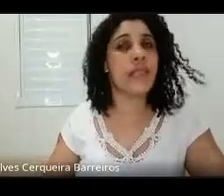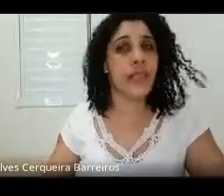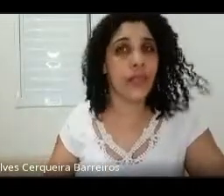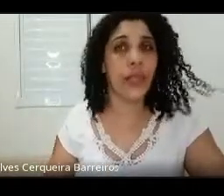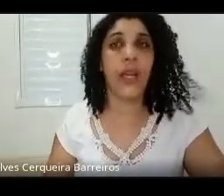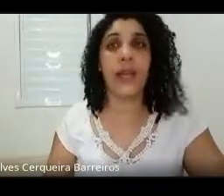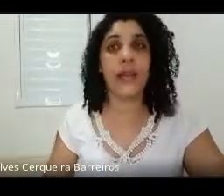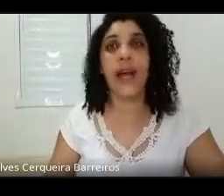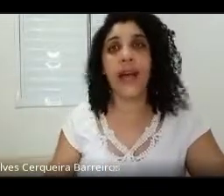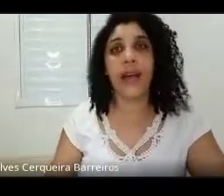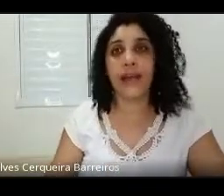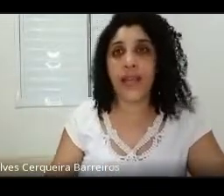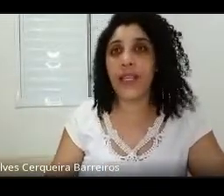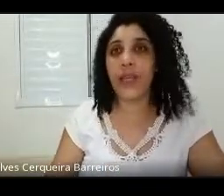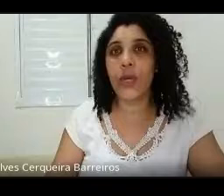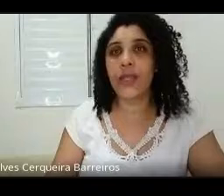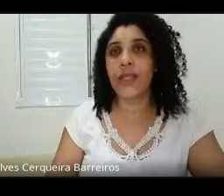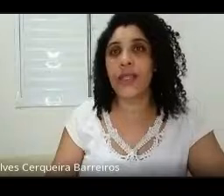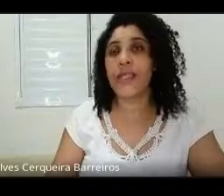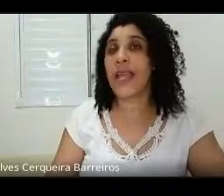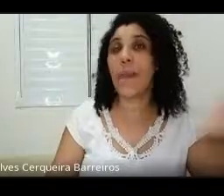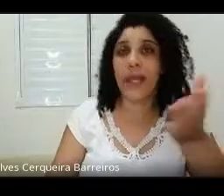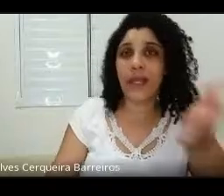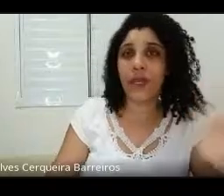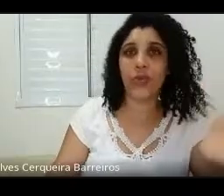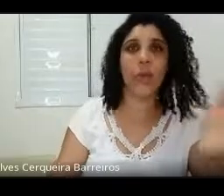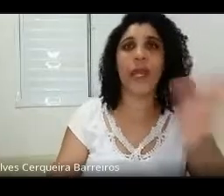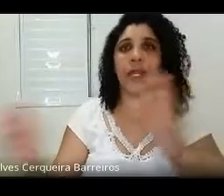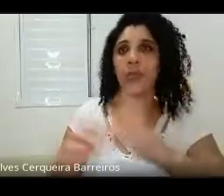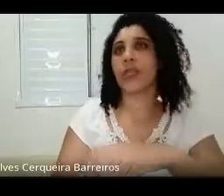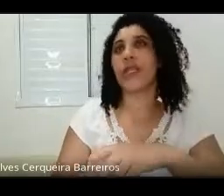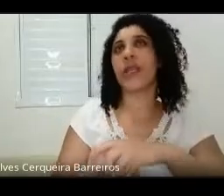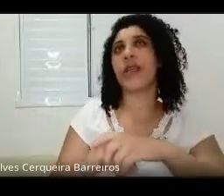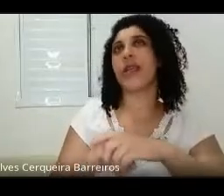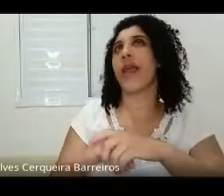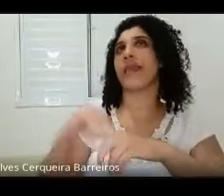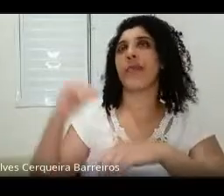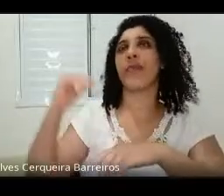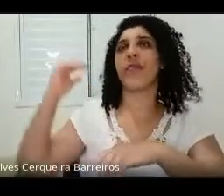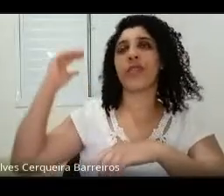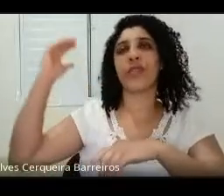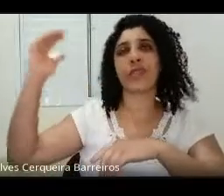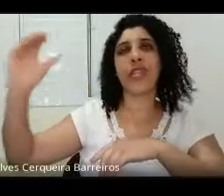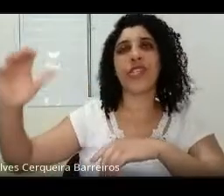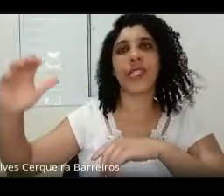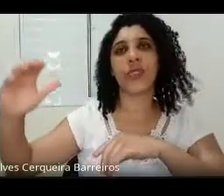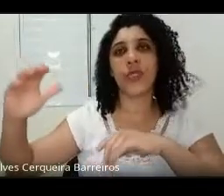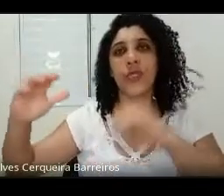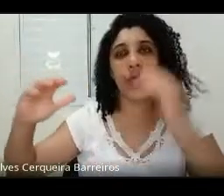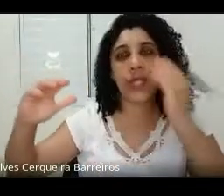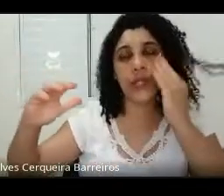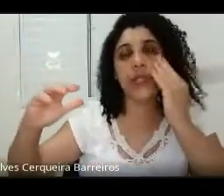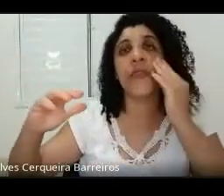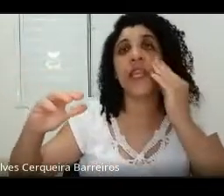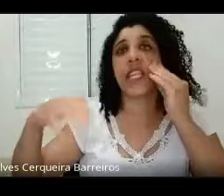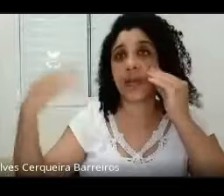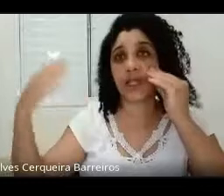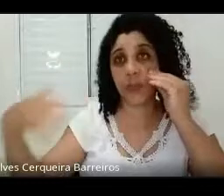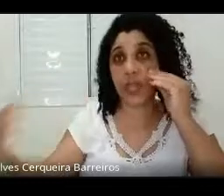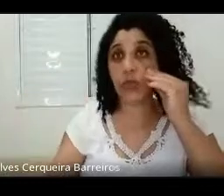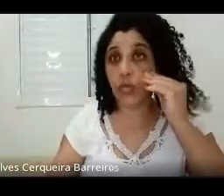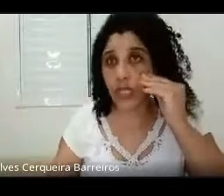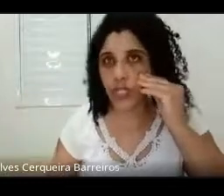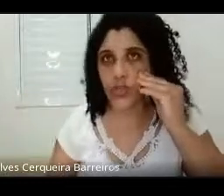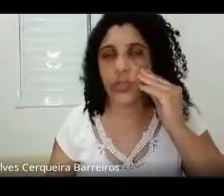de aquisição da língua. Se ela aprendeu no período que é até por volta dos 7 anos, 8 anos, que é